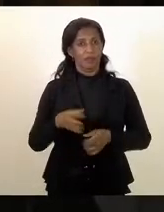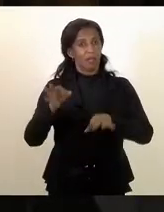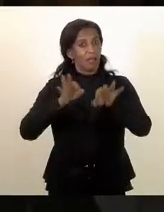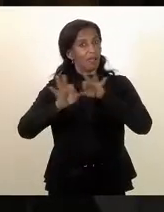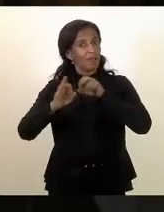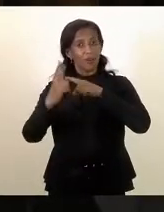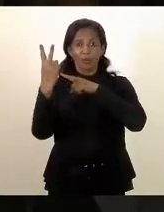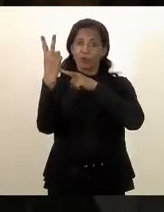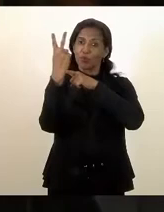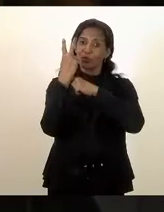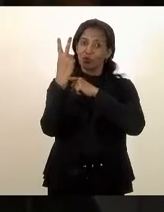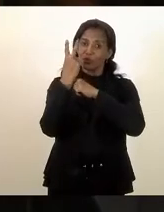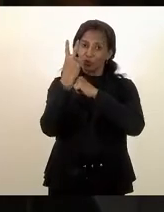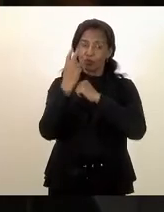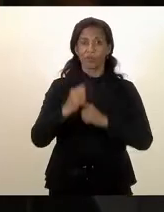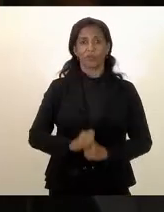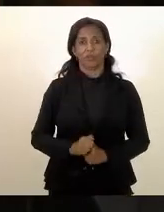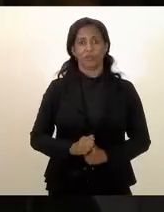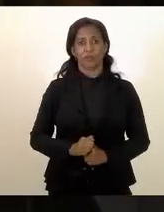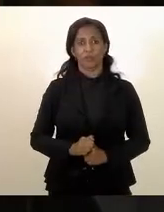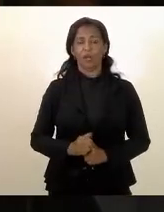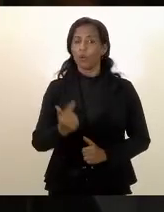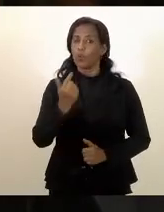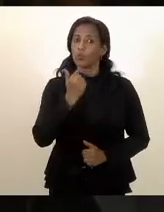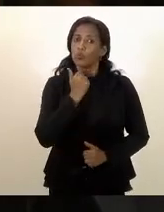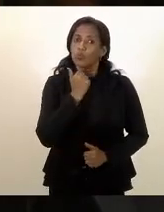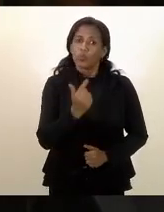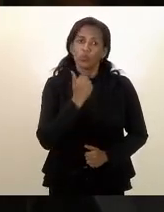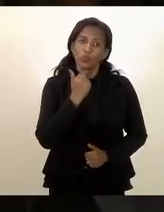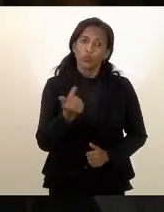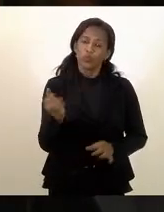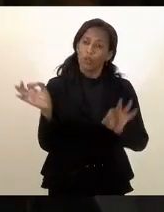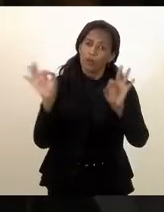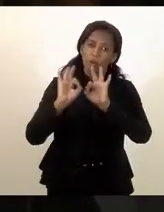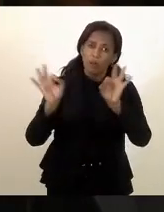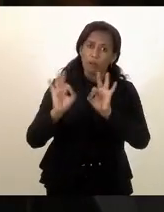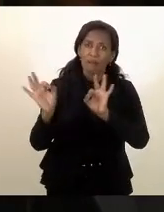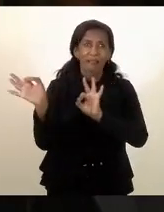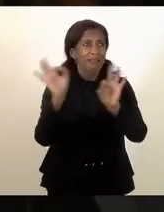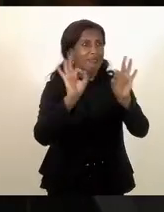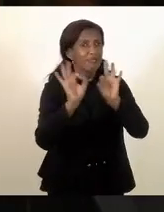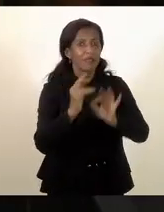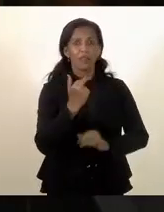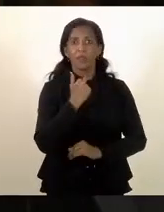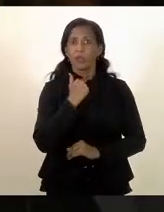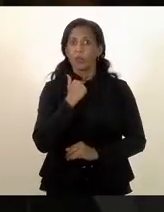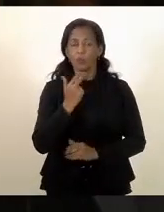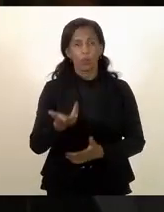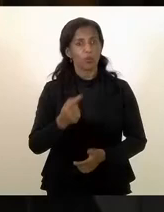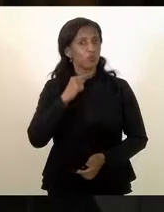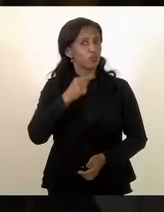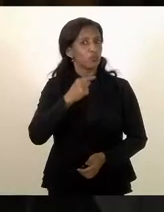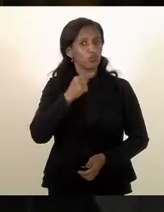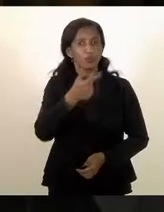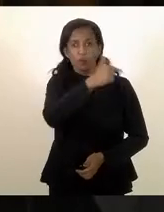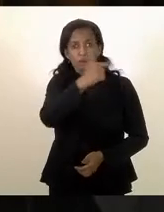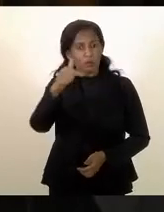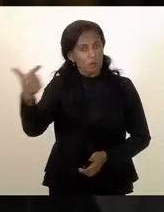se evitar ninguém pode ter dúvida sobre isso não é mais permitido dúvidas